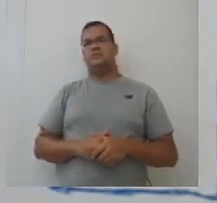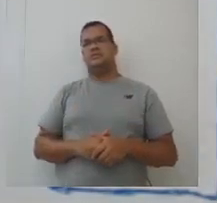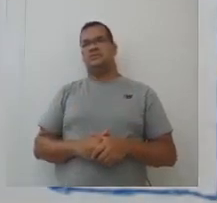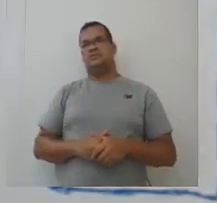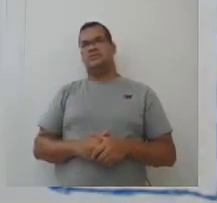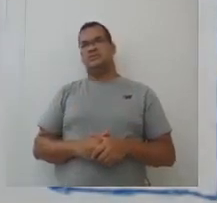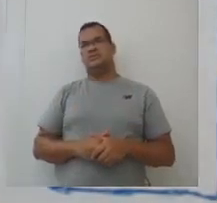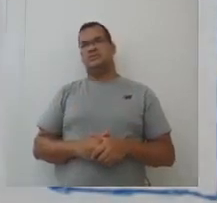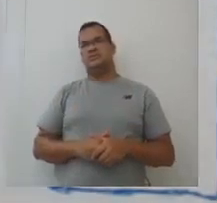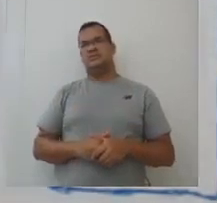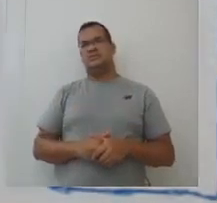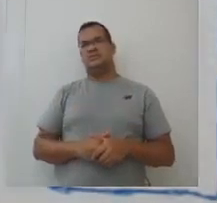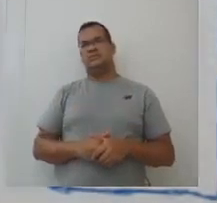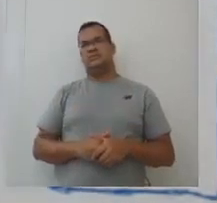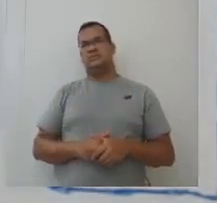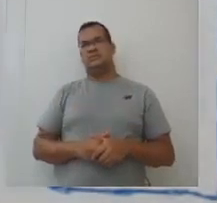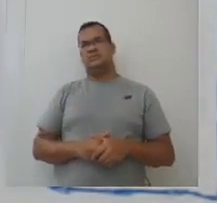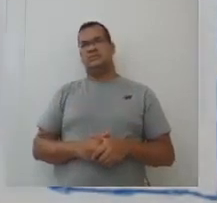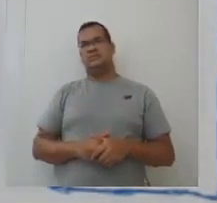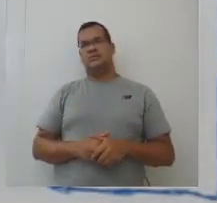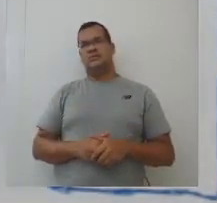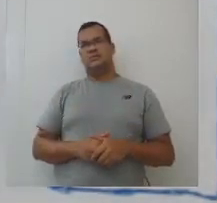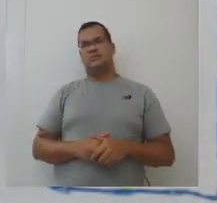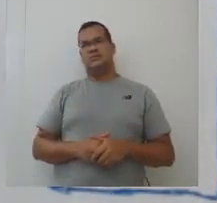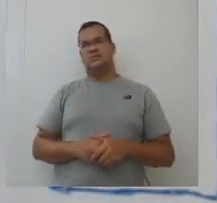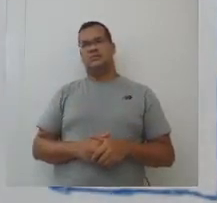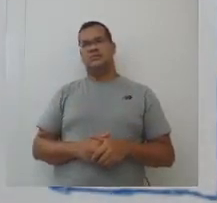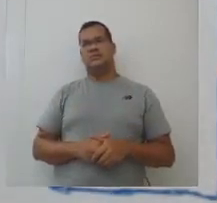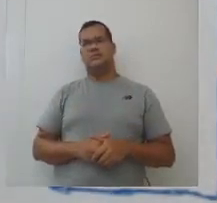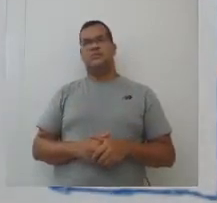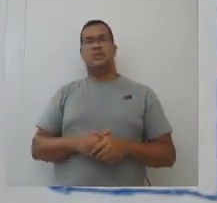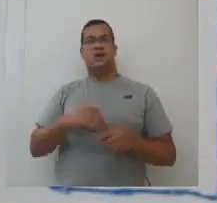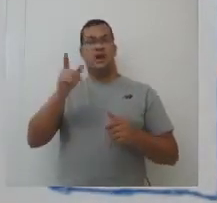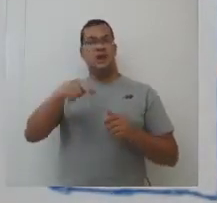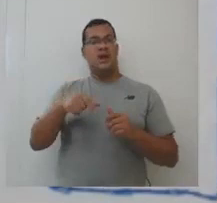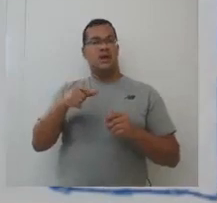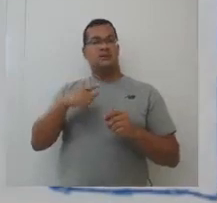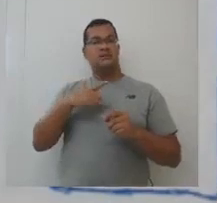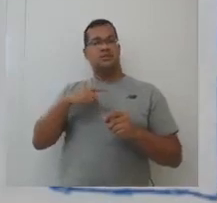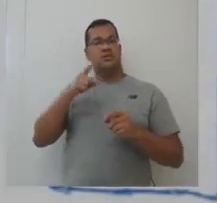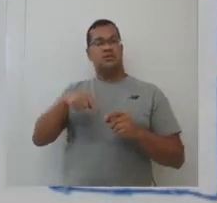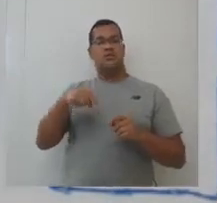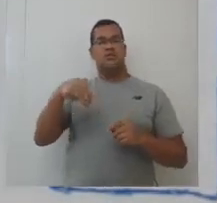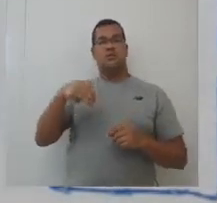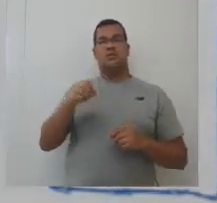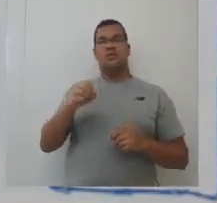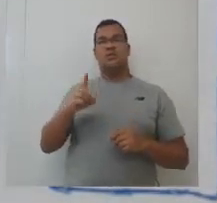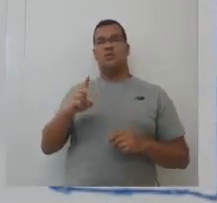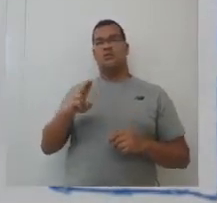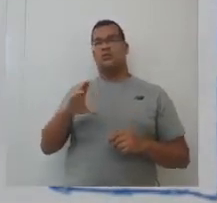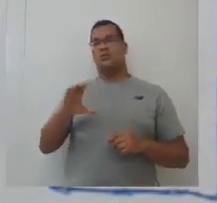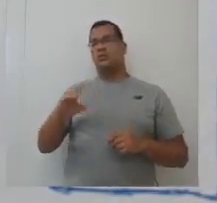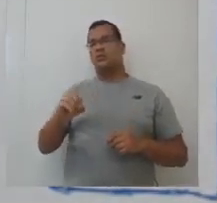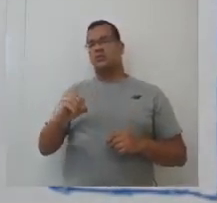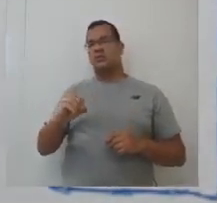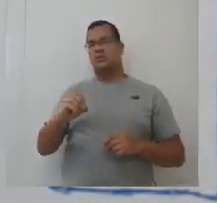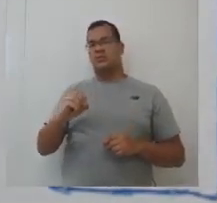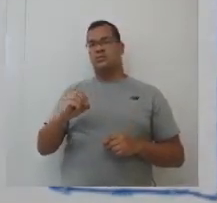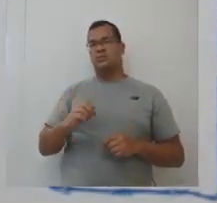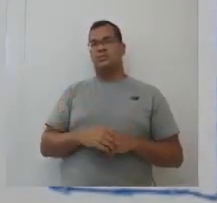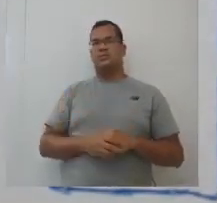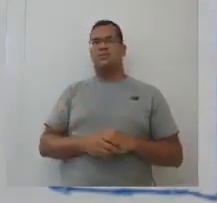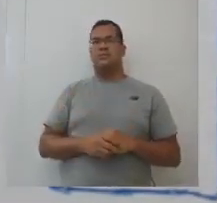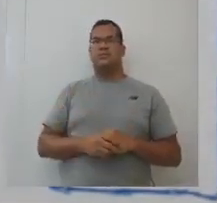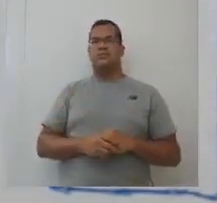aqui representa do vetor o módulo.